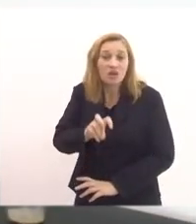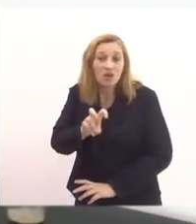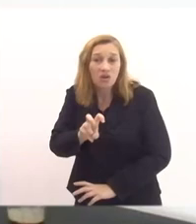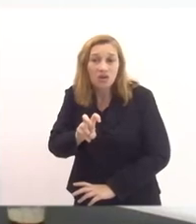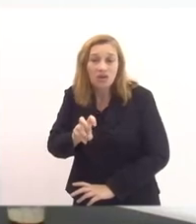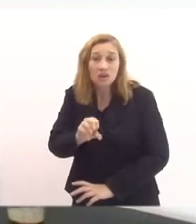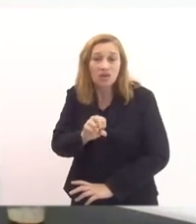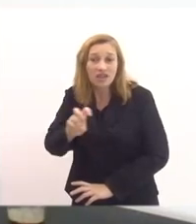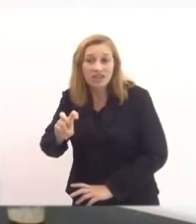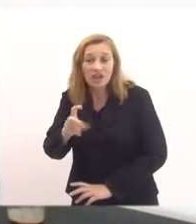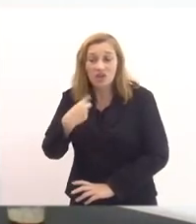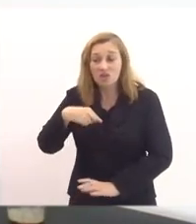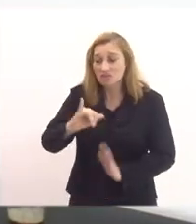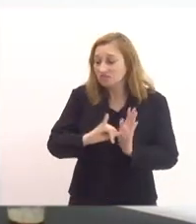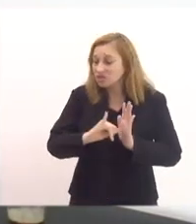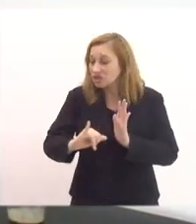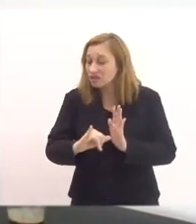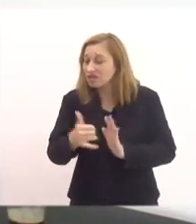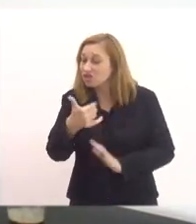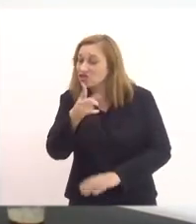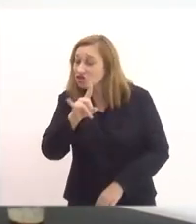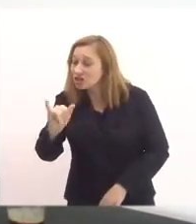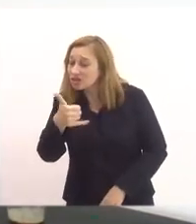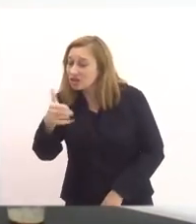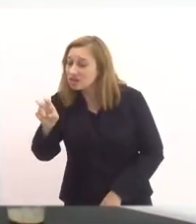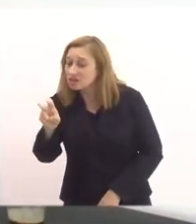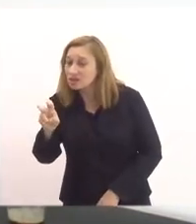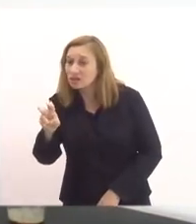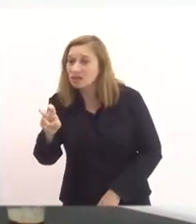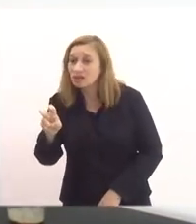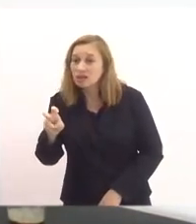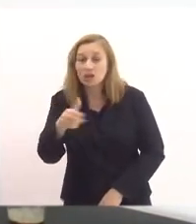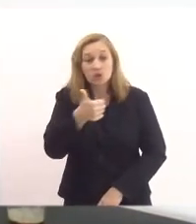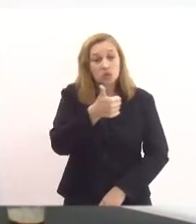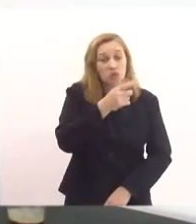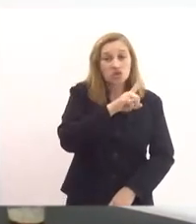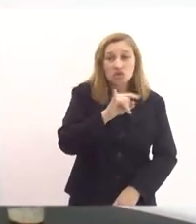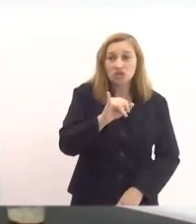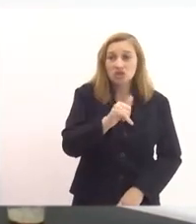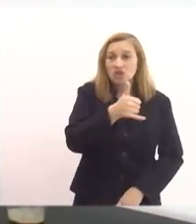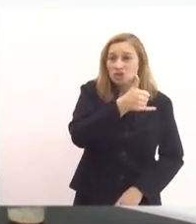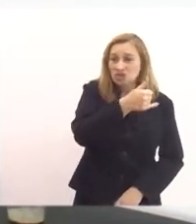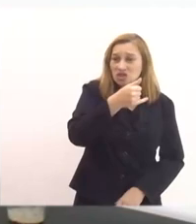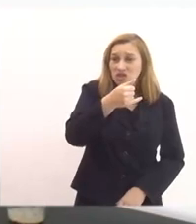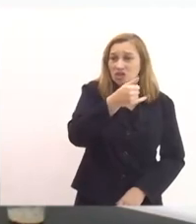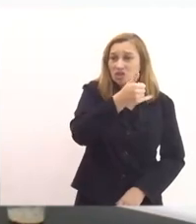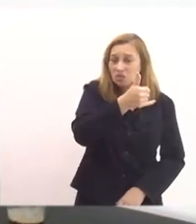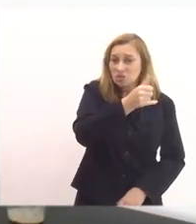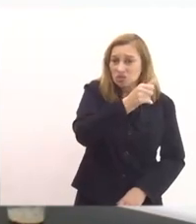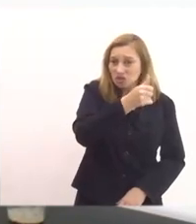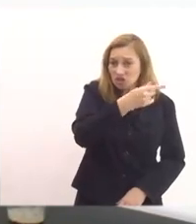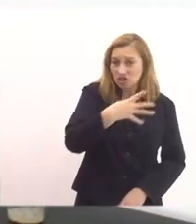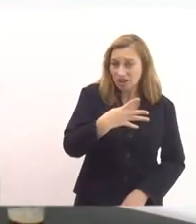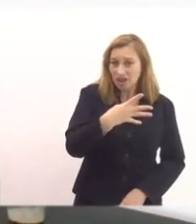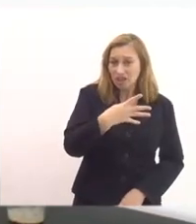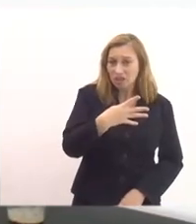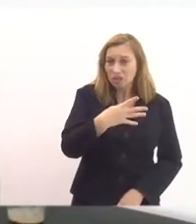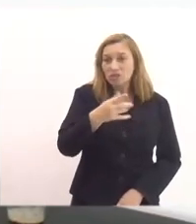95, eu tive acesso ao diário oficial no dia 15, no dia 16, no dia 14, no dia 16. Eu fui